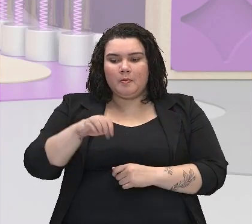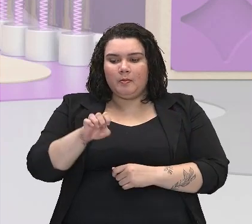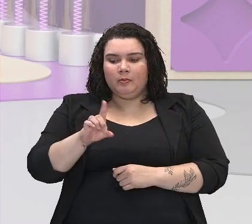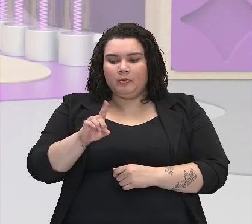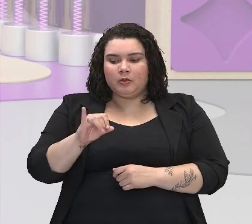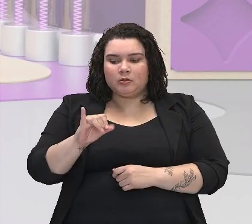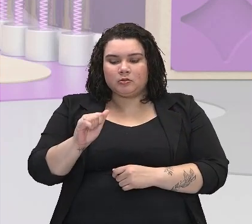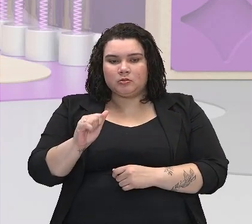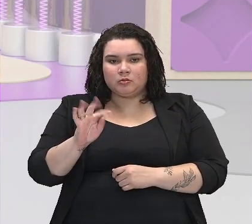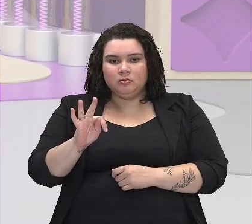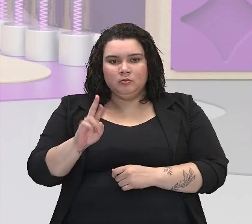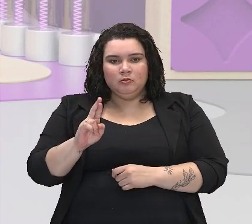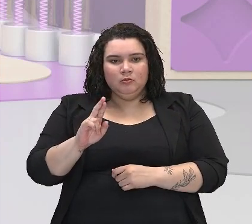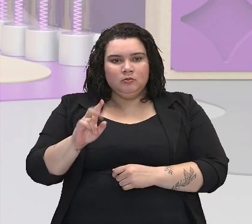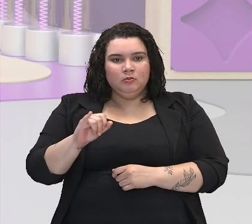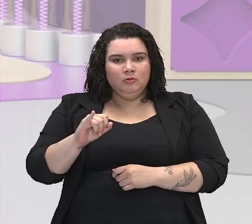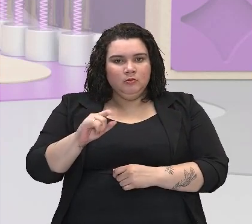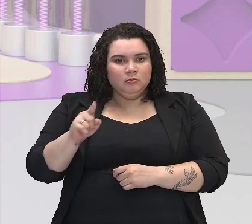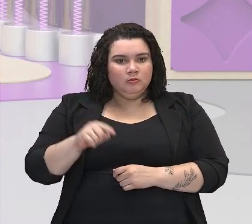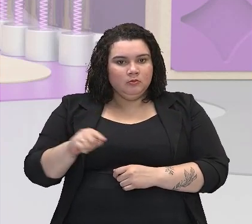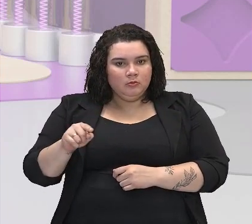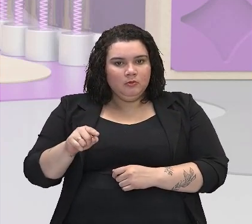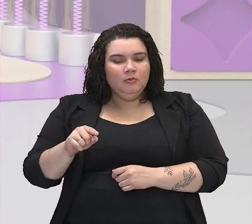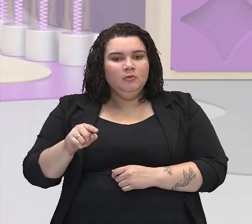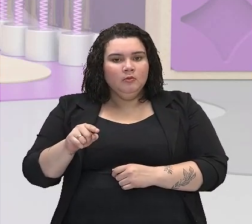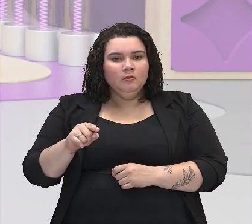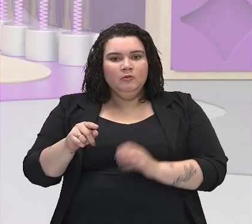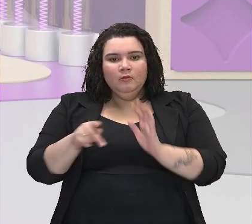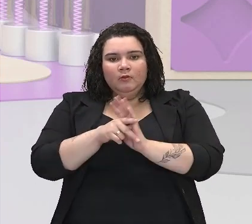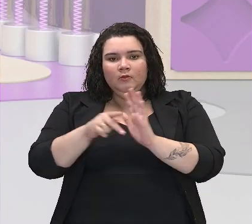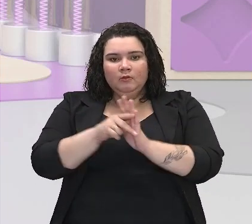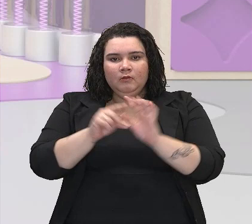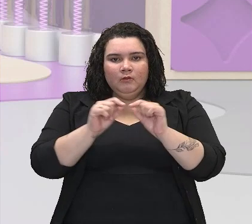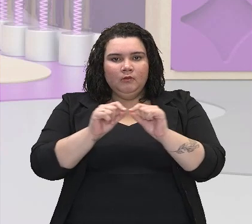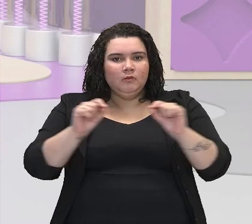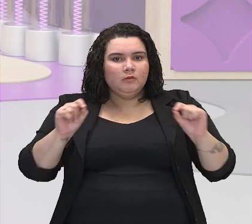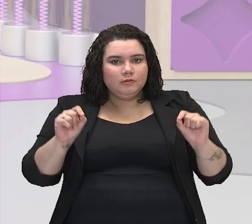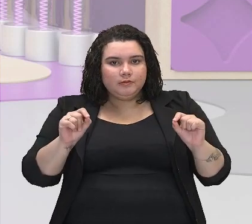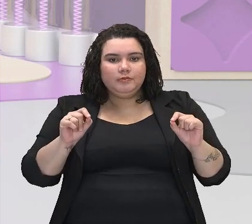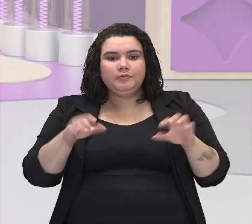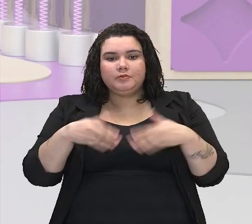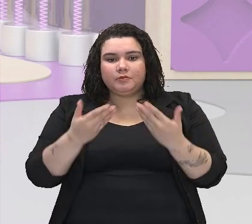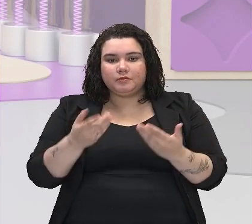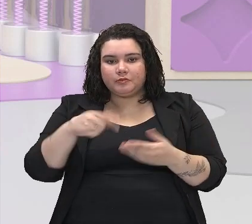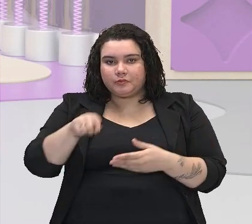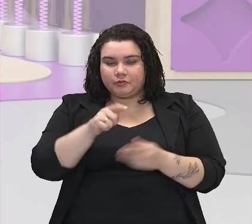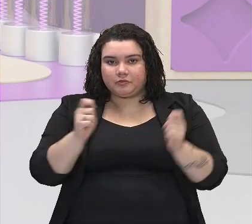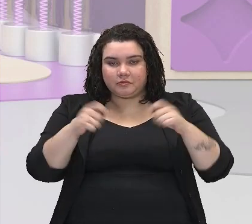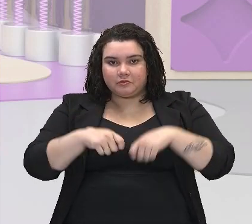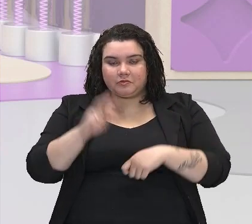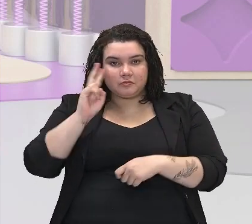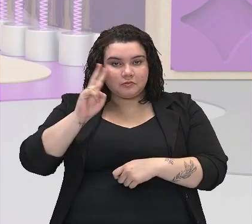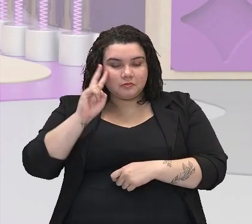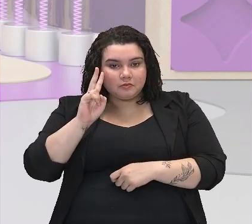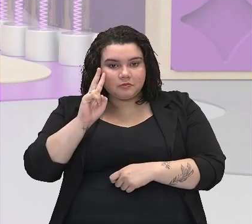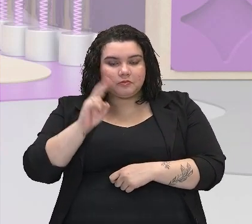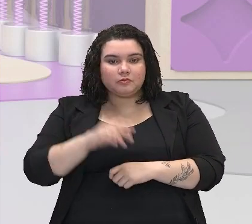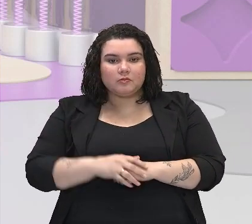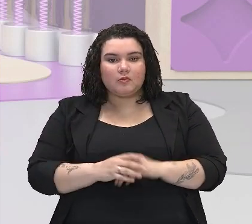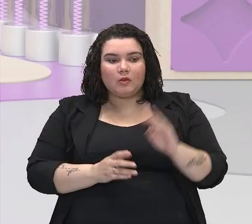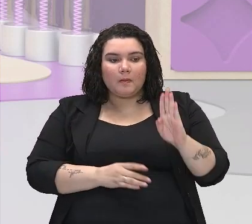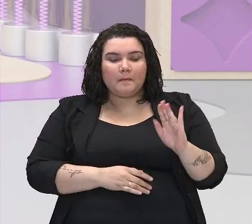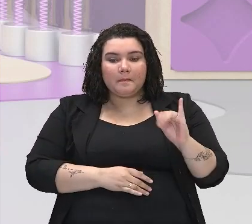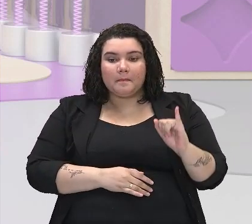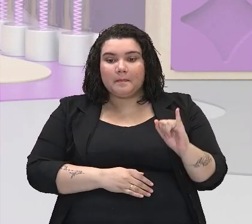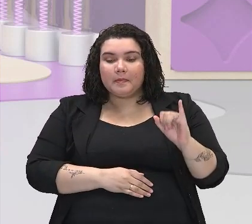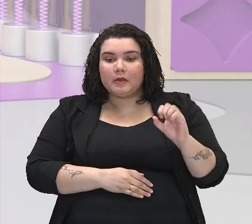mediatriz de um segmento? Consegue identificar, pensar, lembrar, né? E a